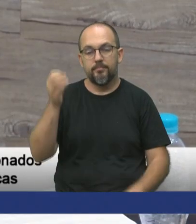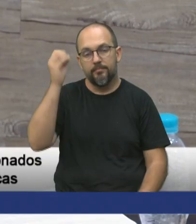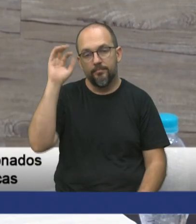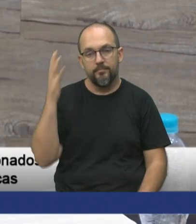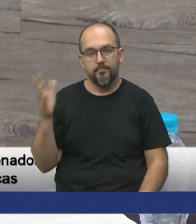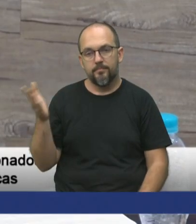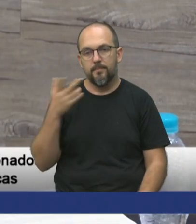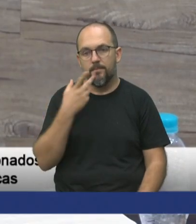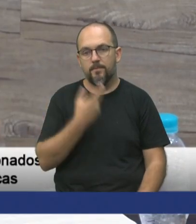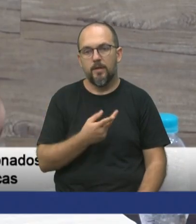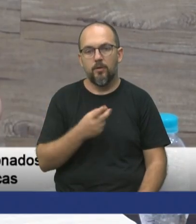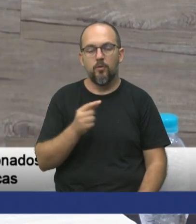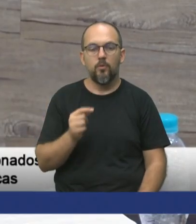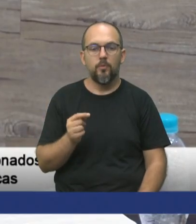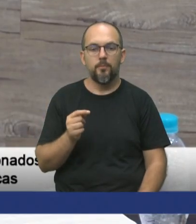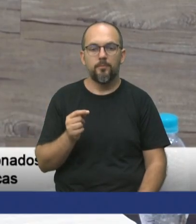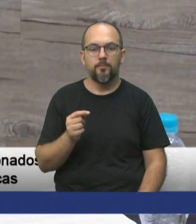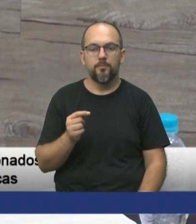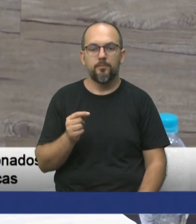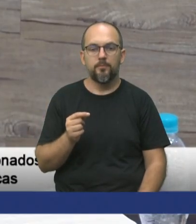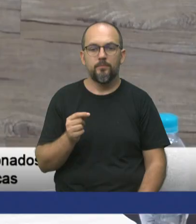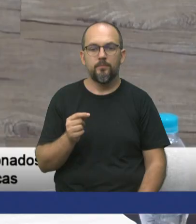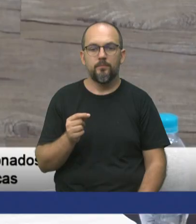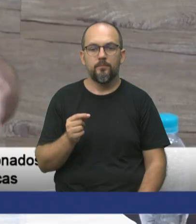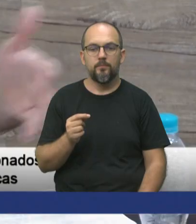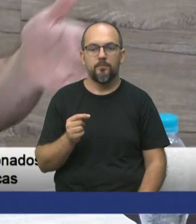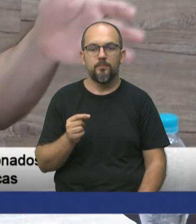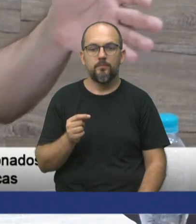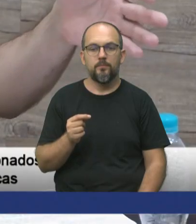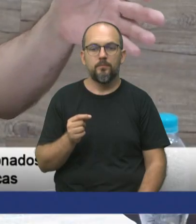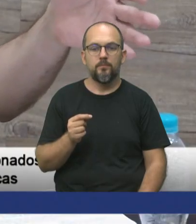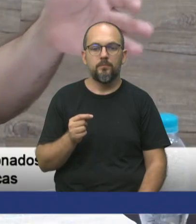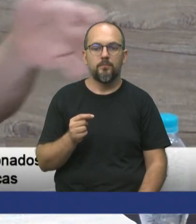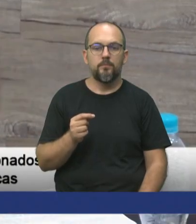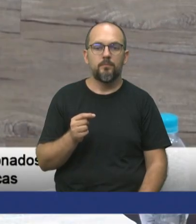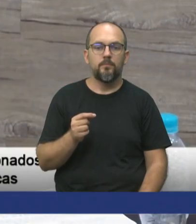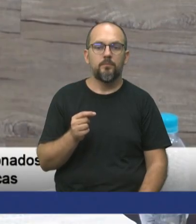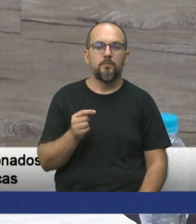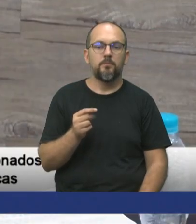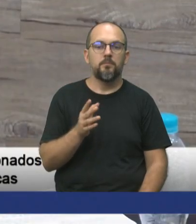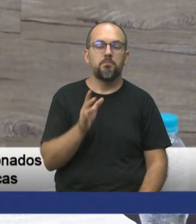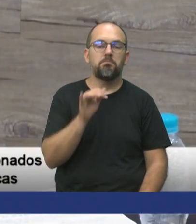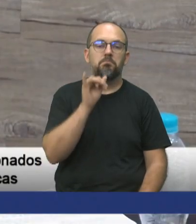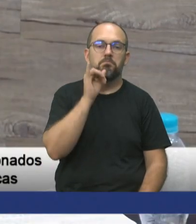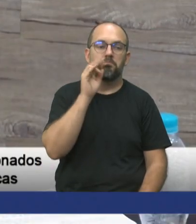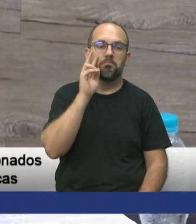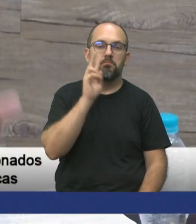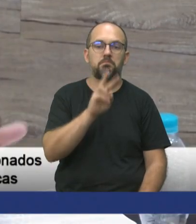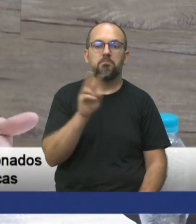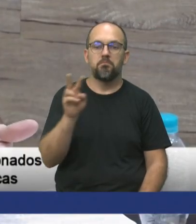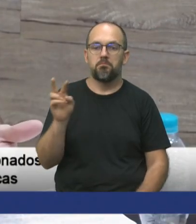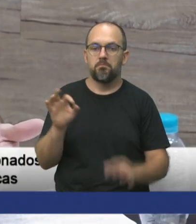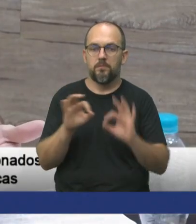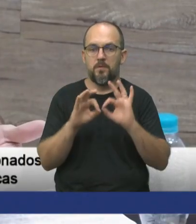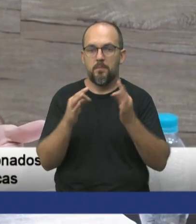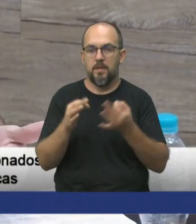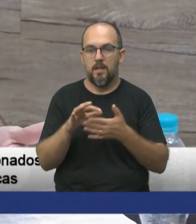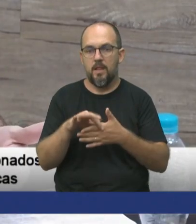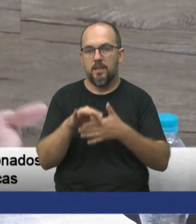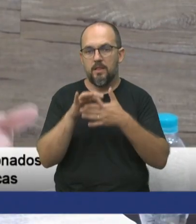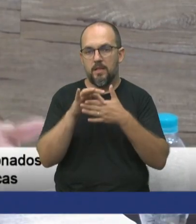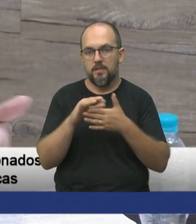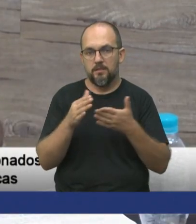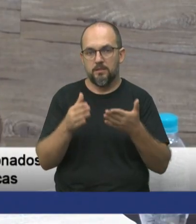inclusive, que por muito tempo não, né? Se a gente olha nas famílias e as lideranças, né, que